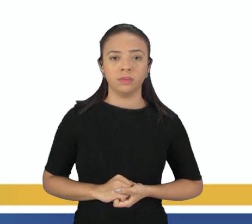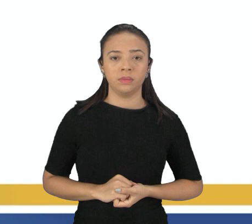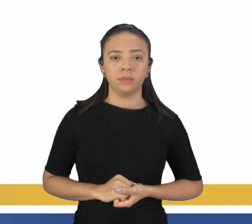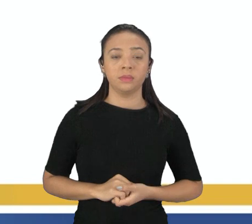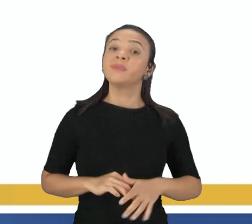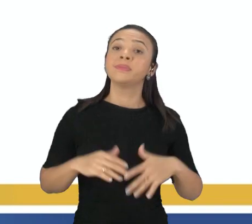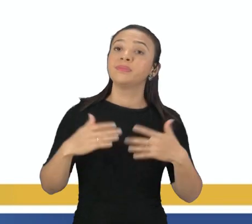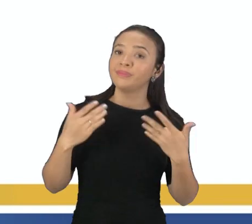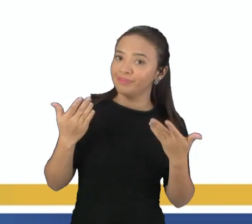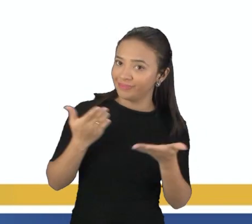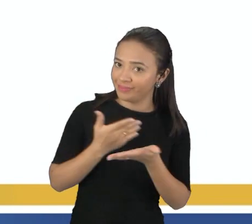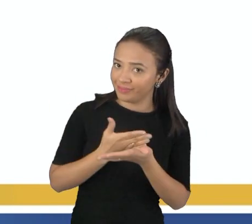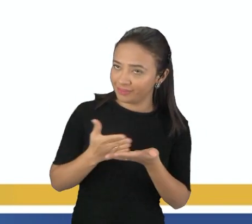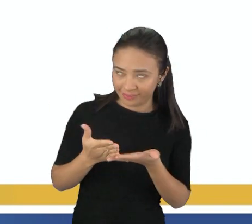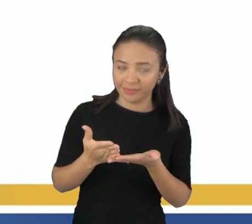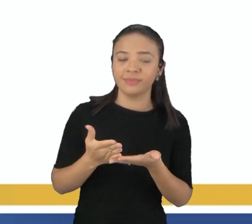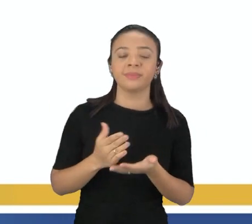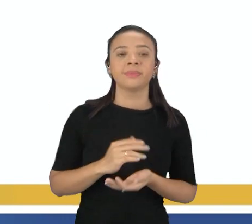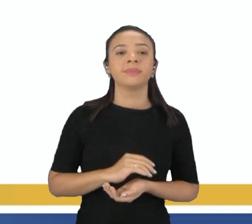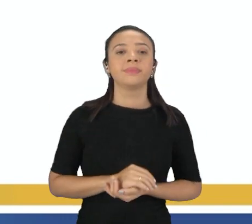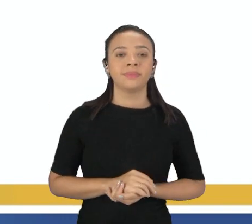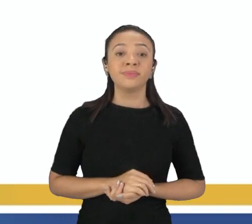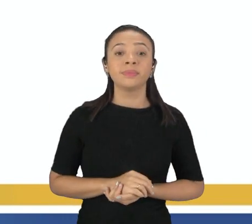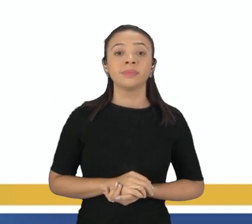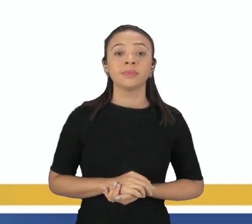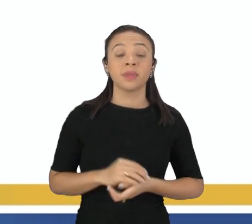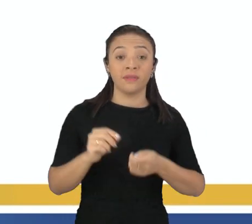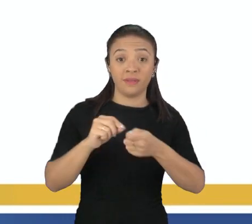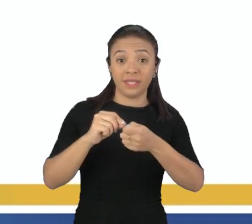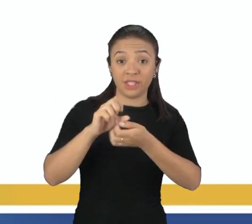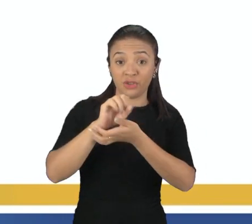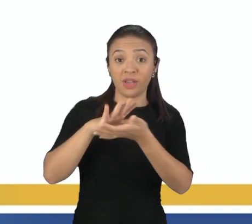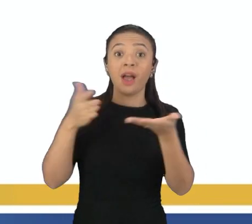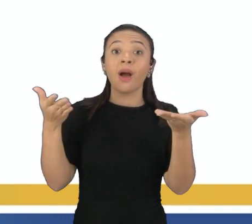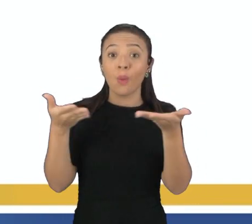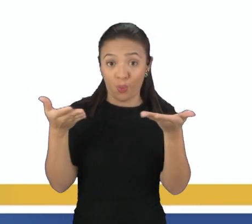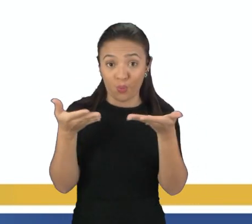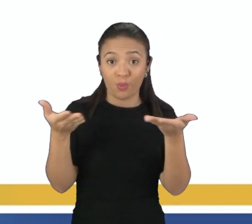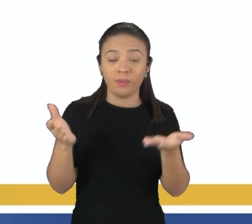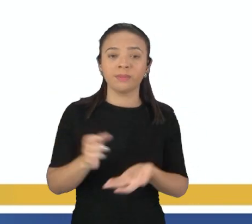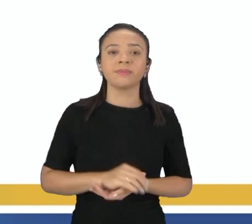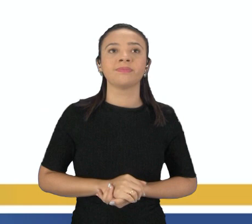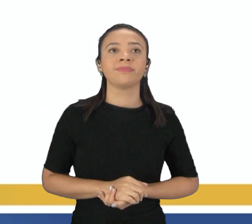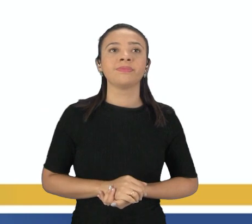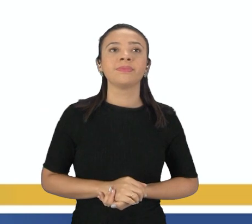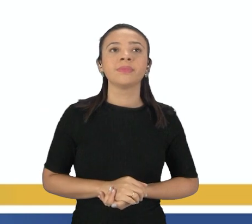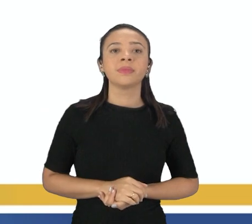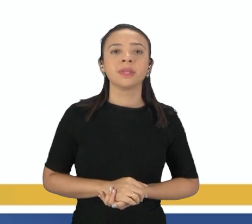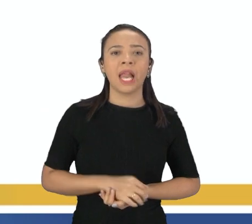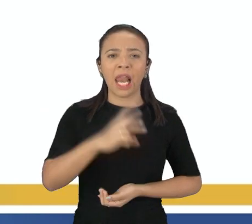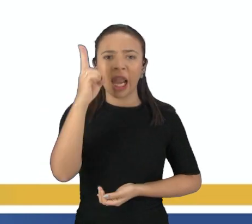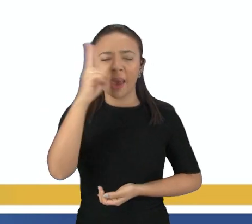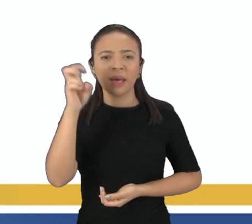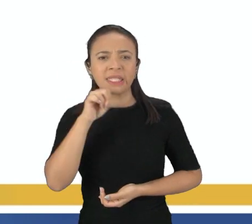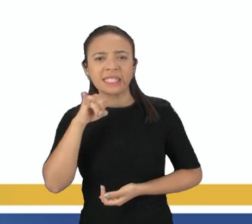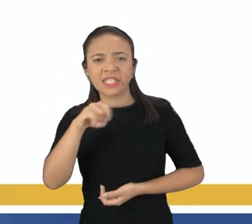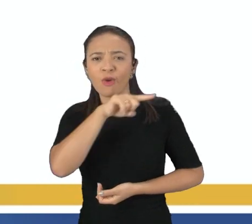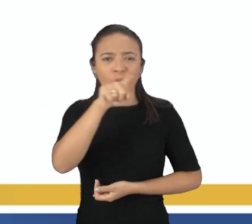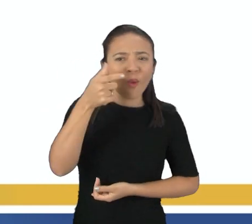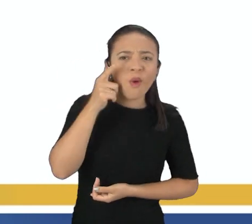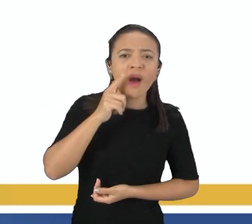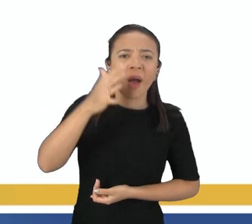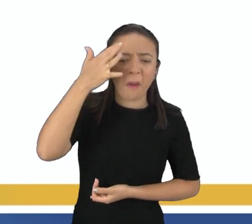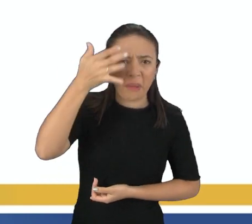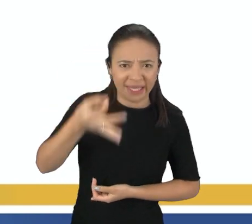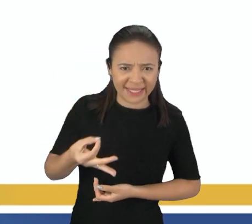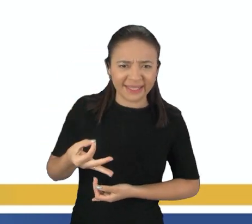geração. Então vamos lá, vamos fazer o nosso exercitando de hoje, né? Vamos ver se vocês aprenderam alguma coisa,